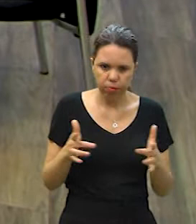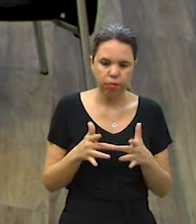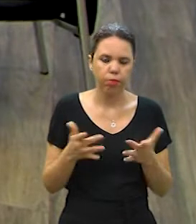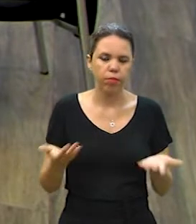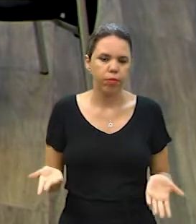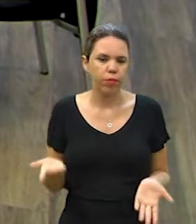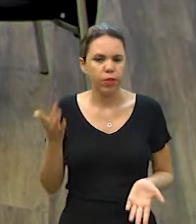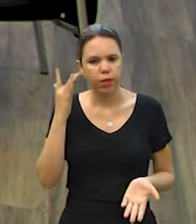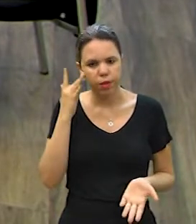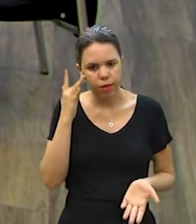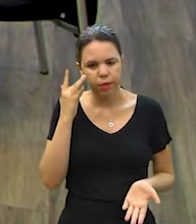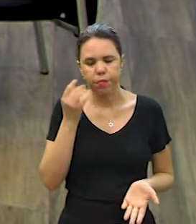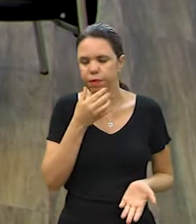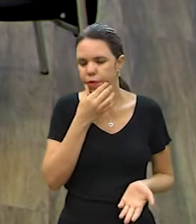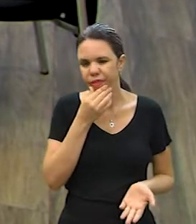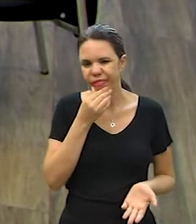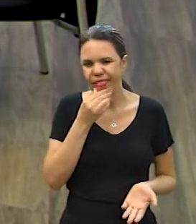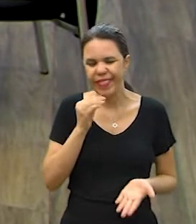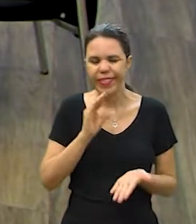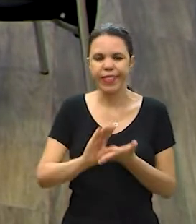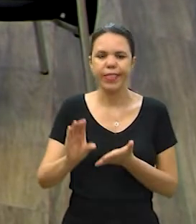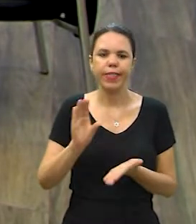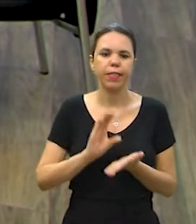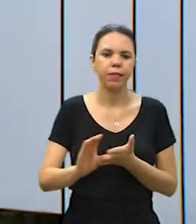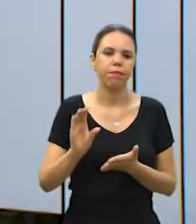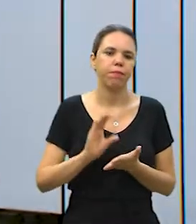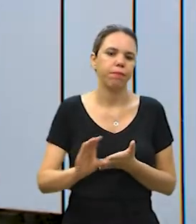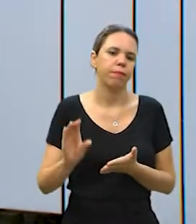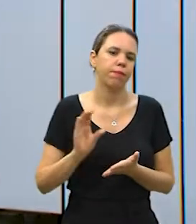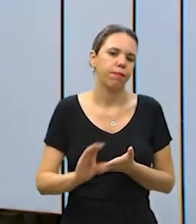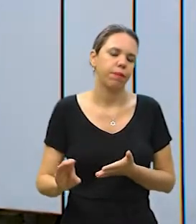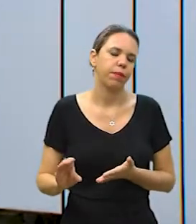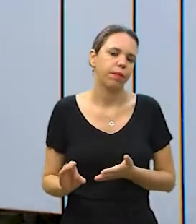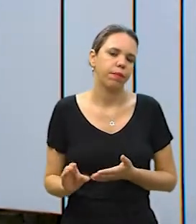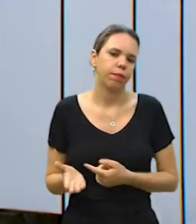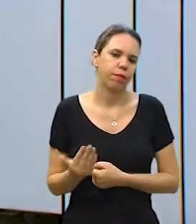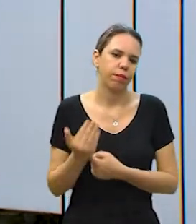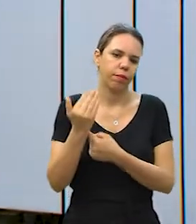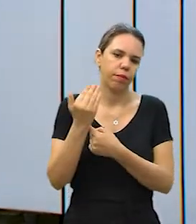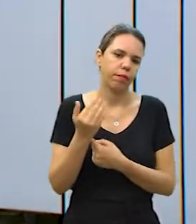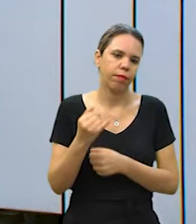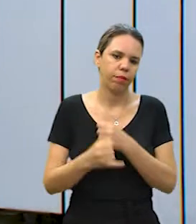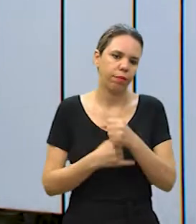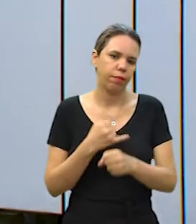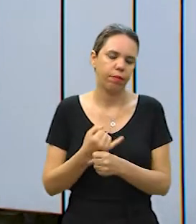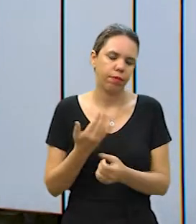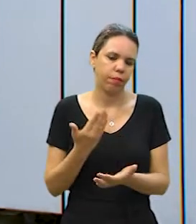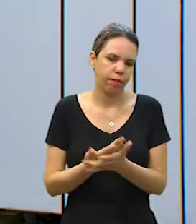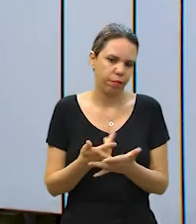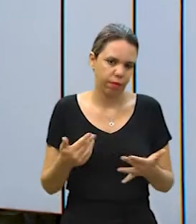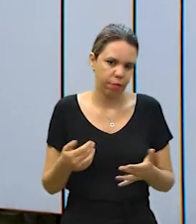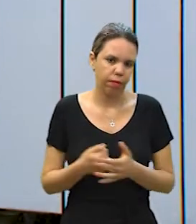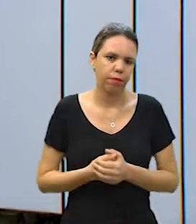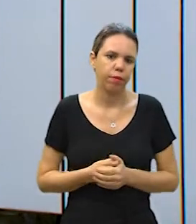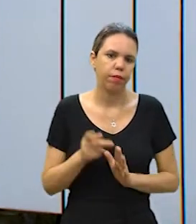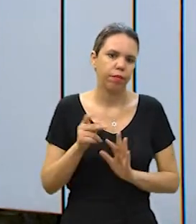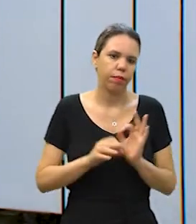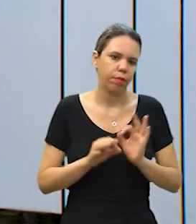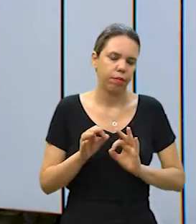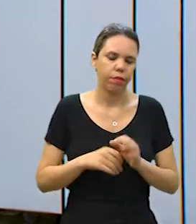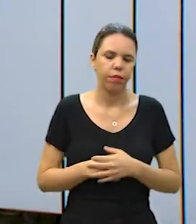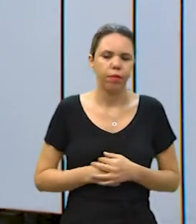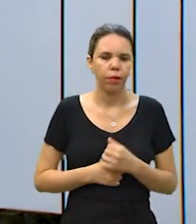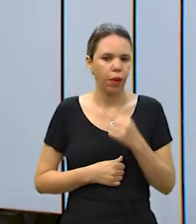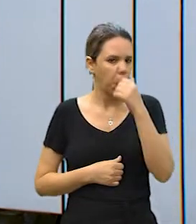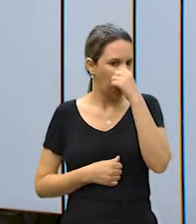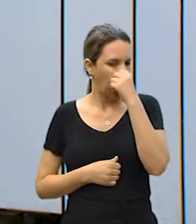eu acho que a questão do investimento em redes, em aulas em redes, em projetos em rede,